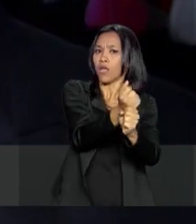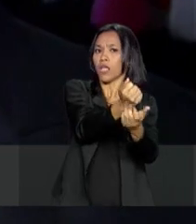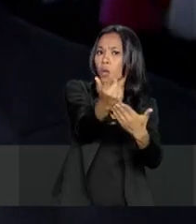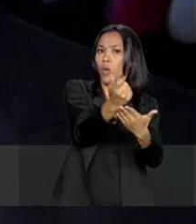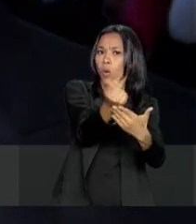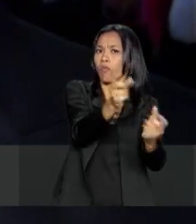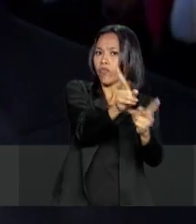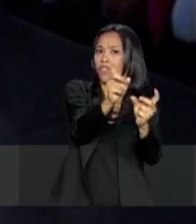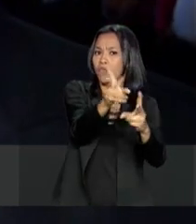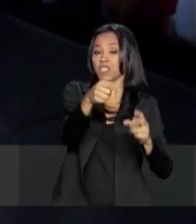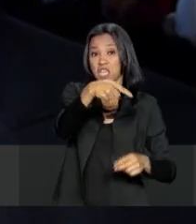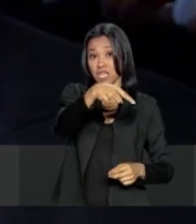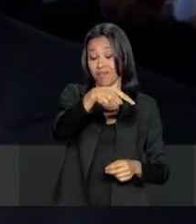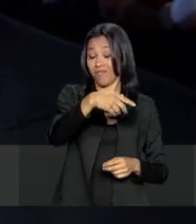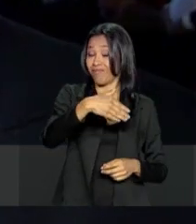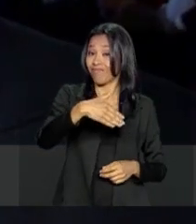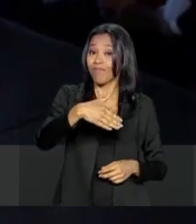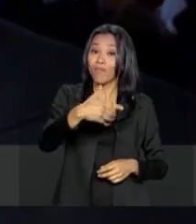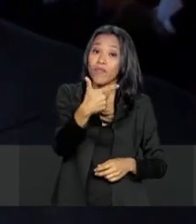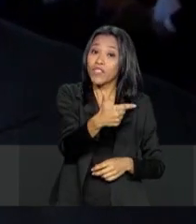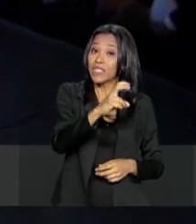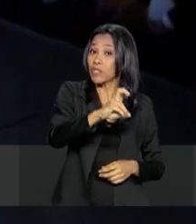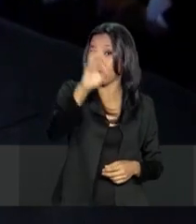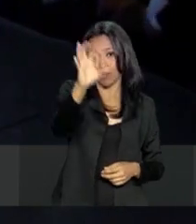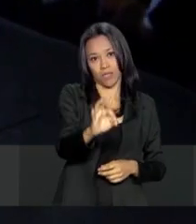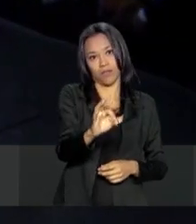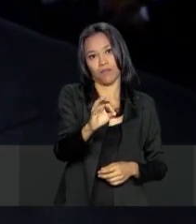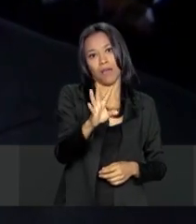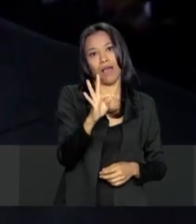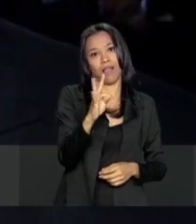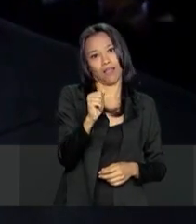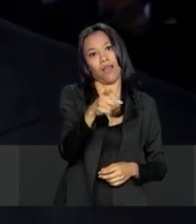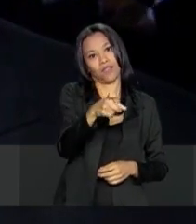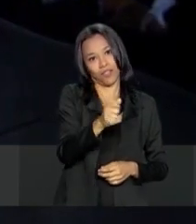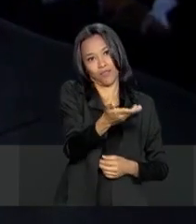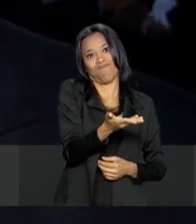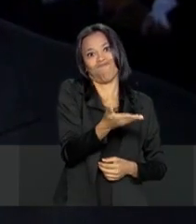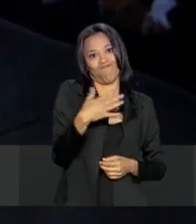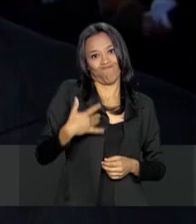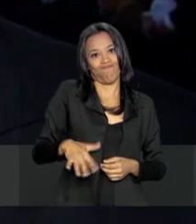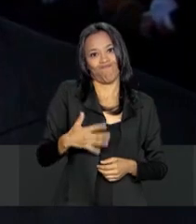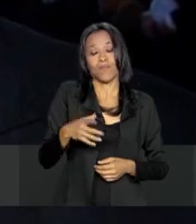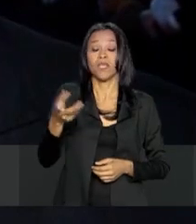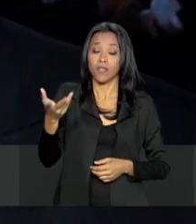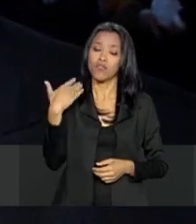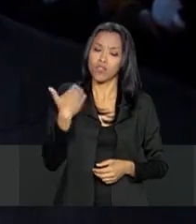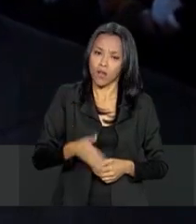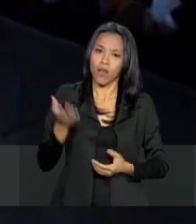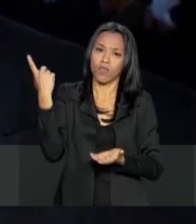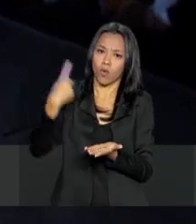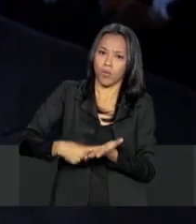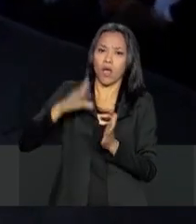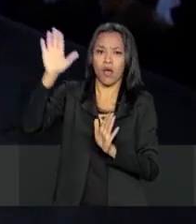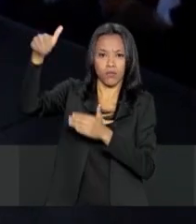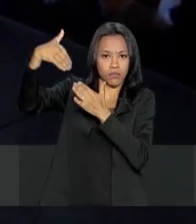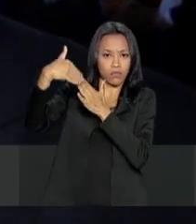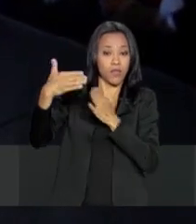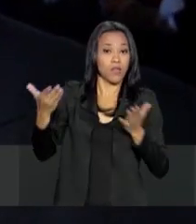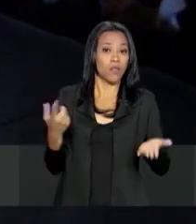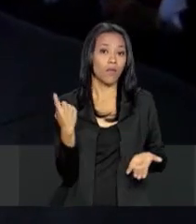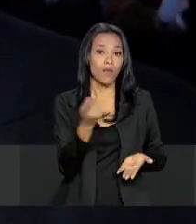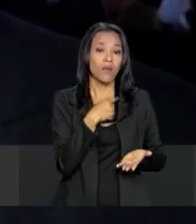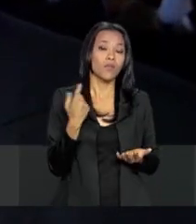hoje exportam com uma taxa de 25%. Então, o acordo foi já estabelecido e nós estamos agora no momento